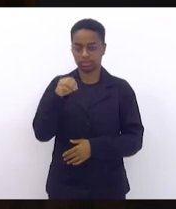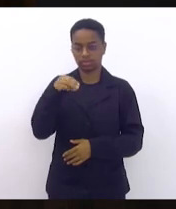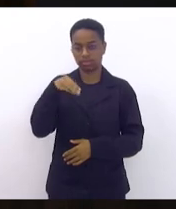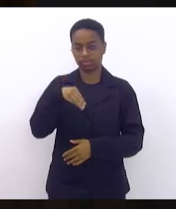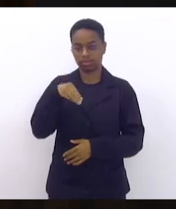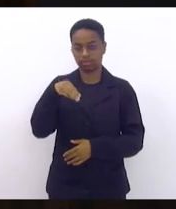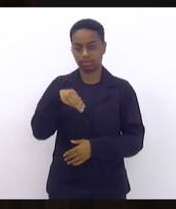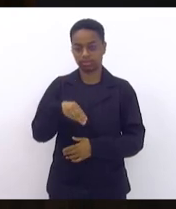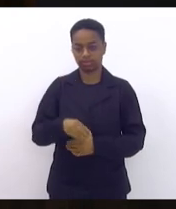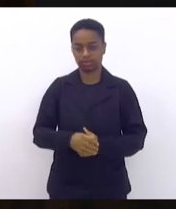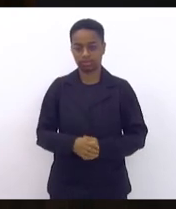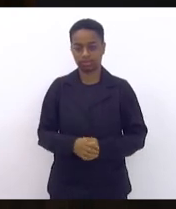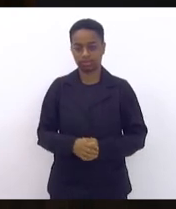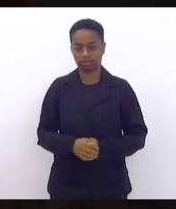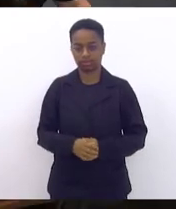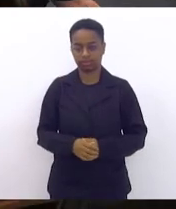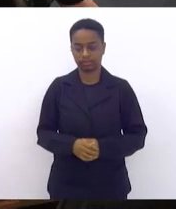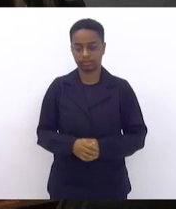minutos